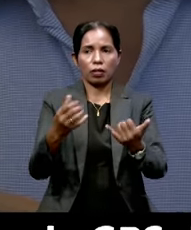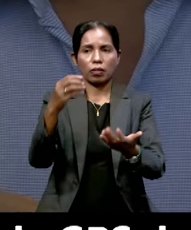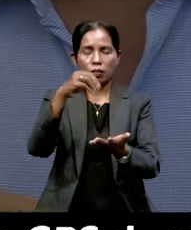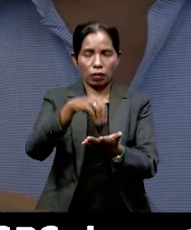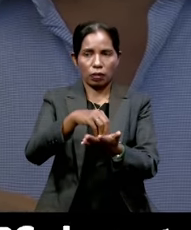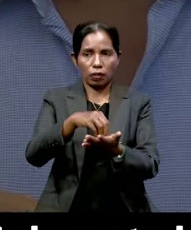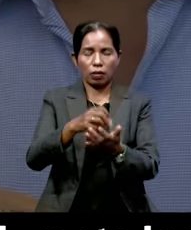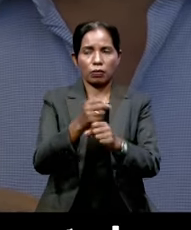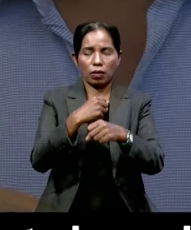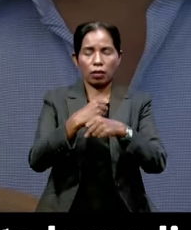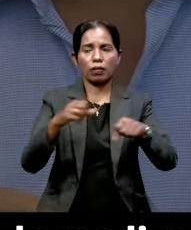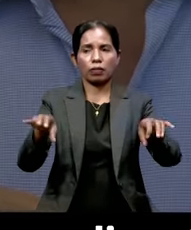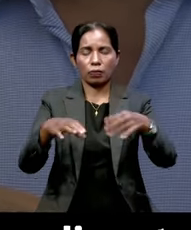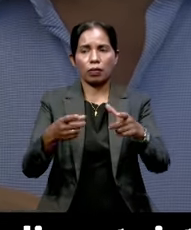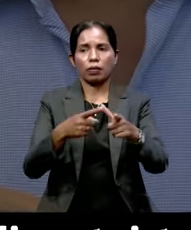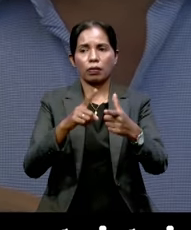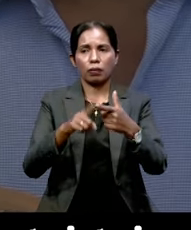tu halo serviço, maca,